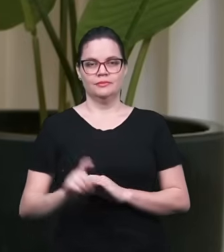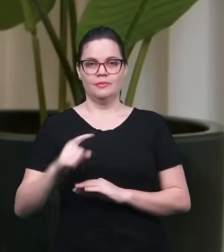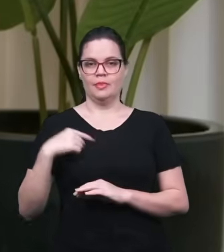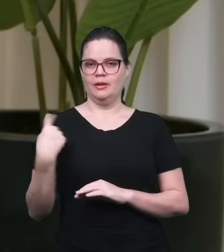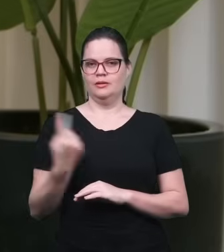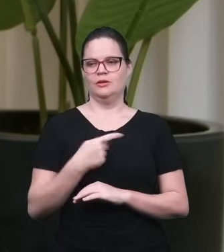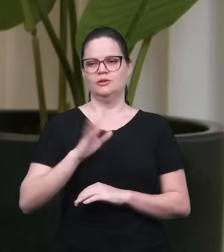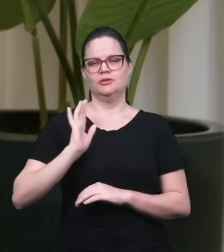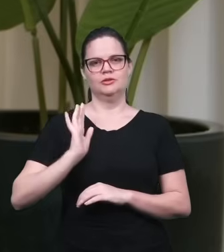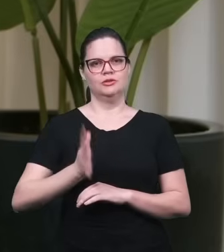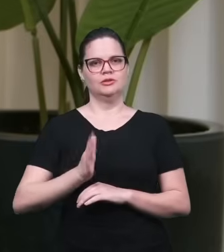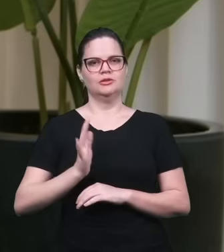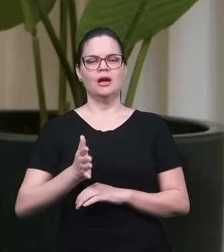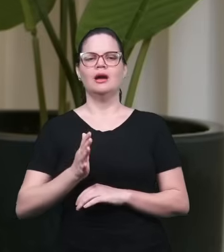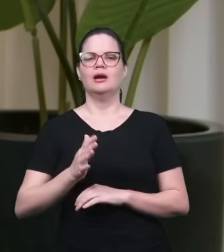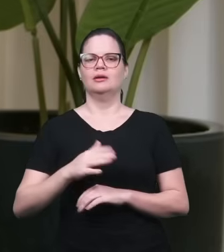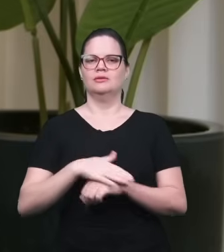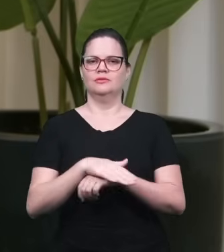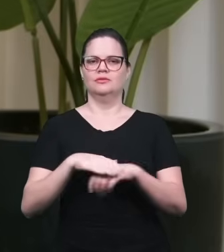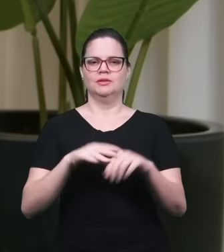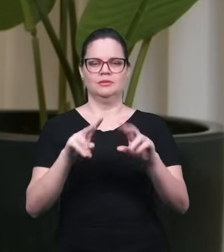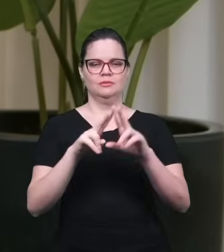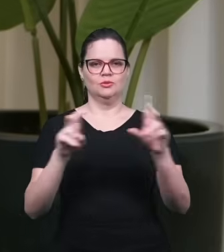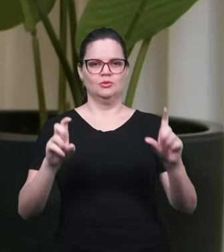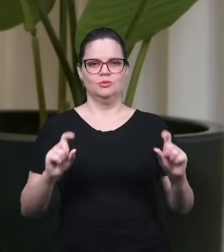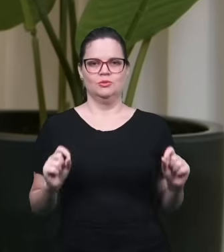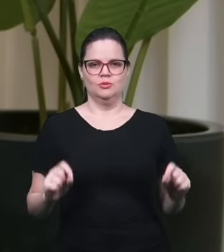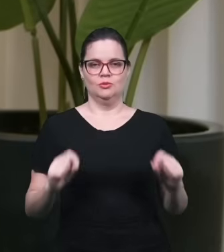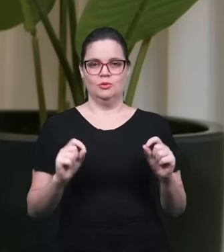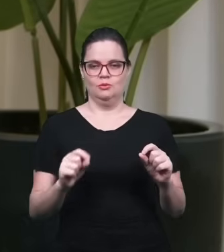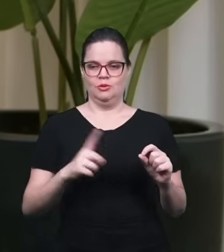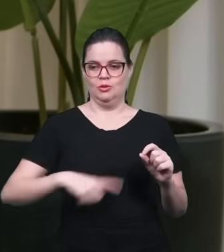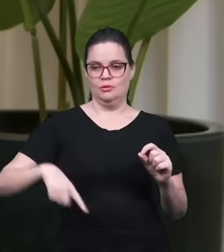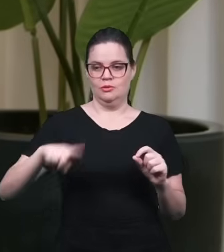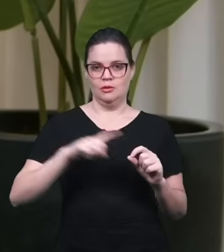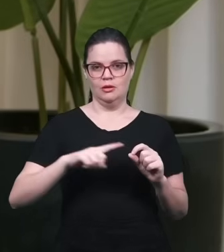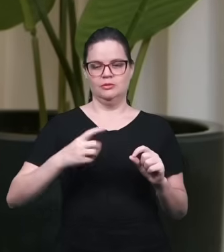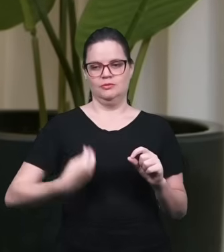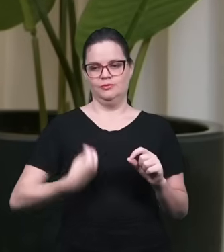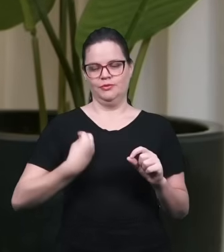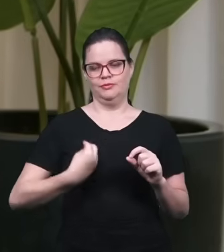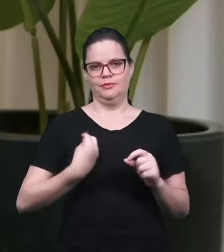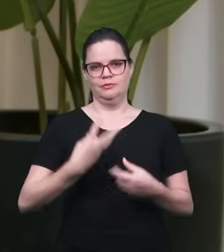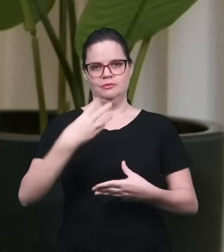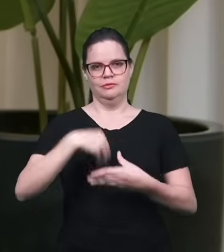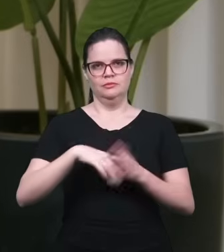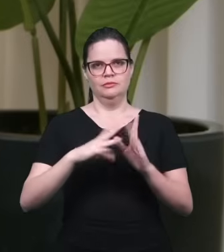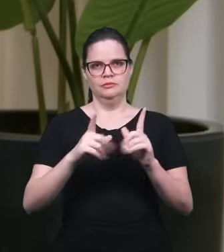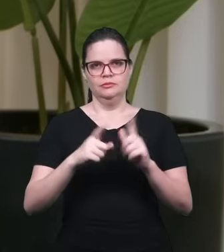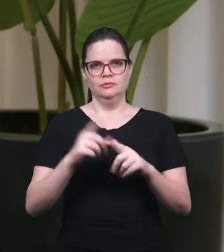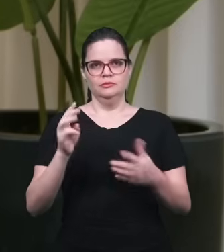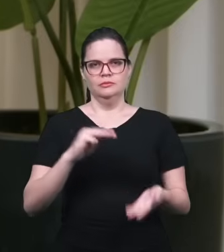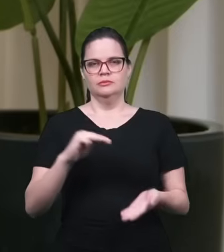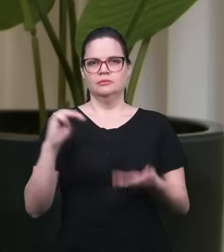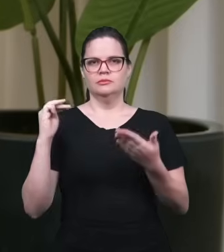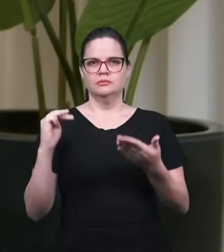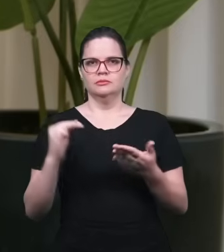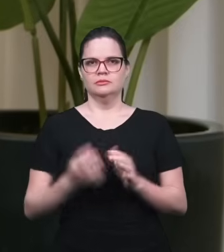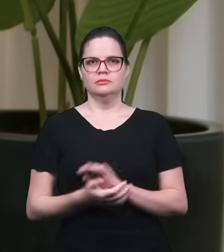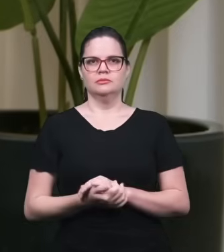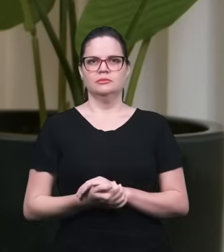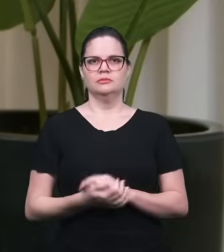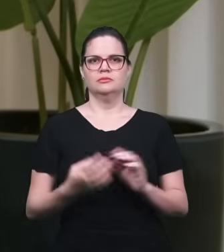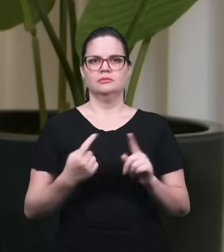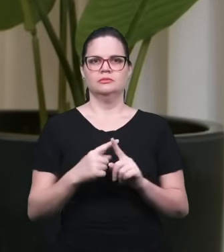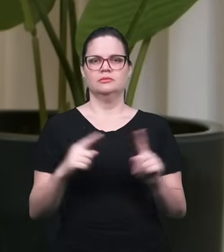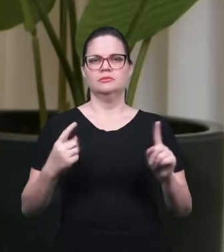uma vida envolvida com uma igreja, no nosso caso a Igreja de Maranata, mas de ter